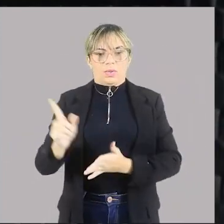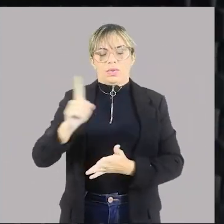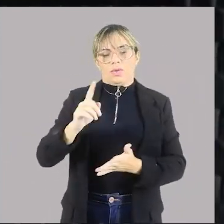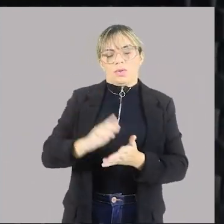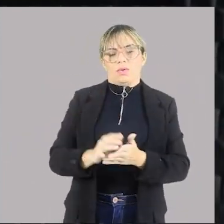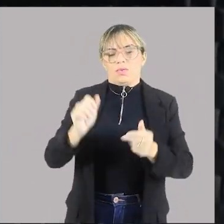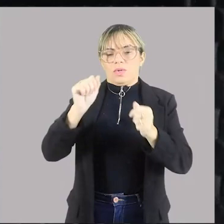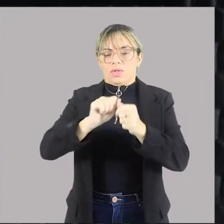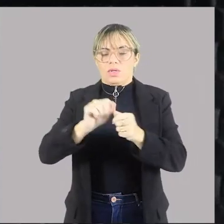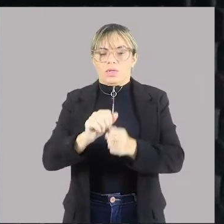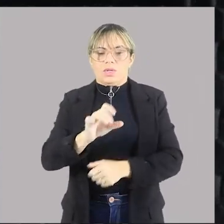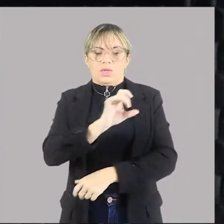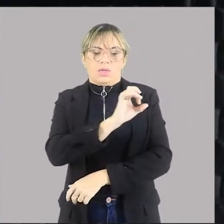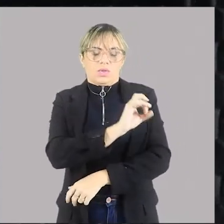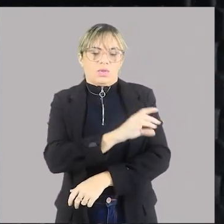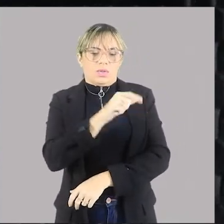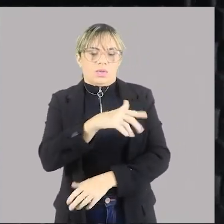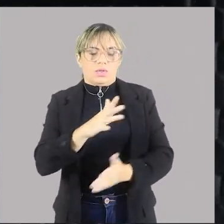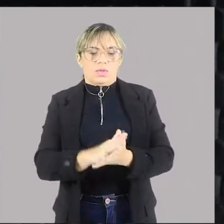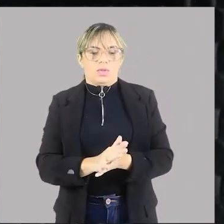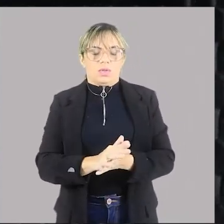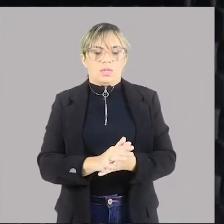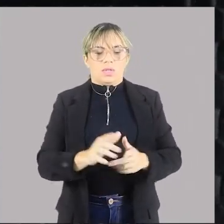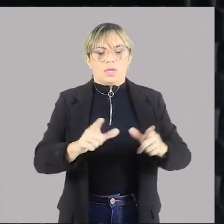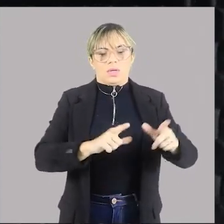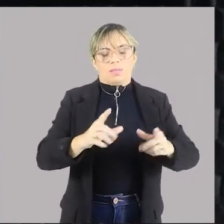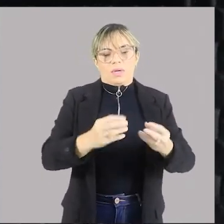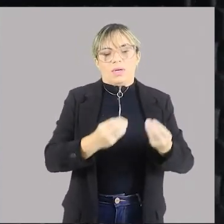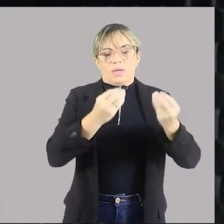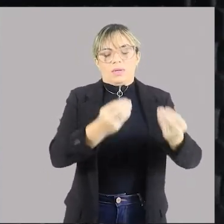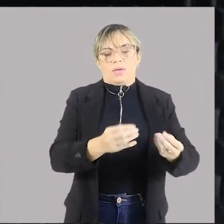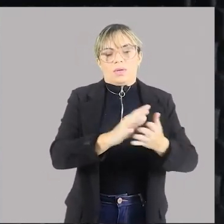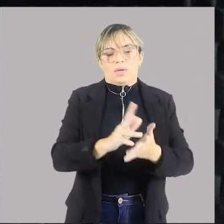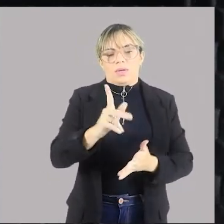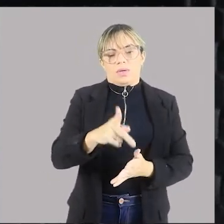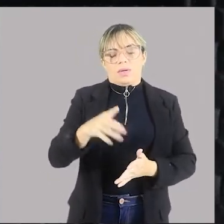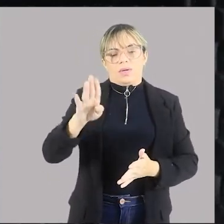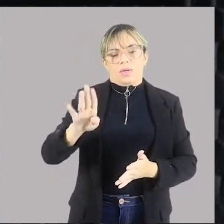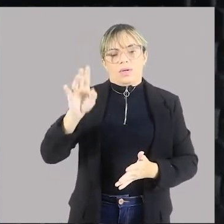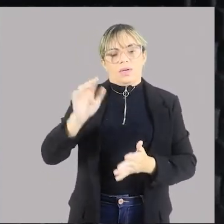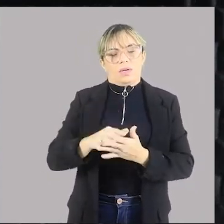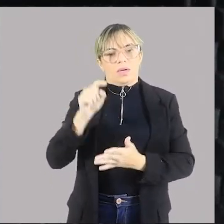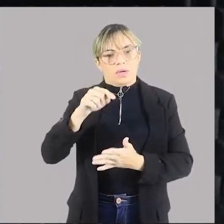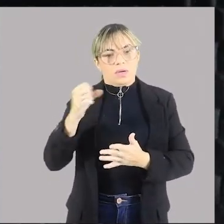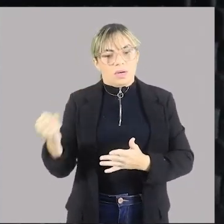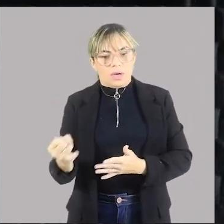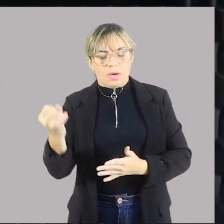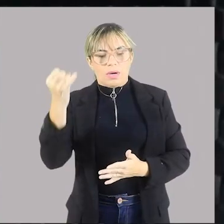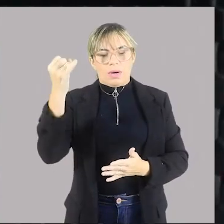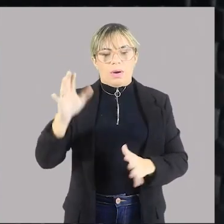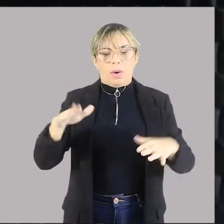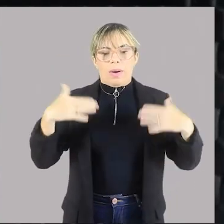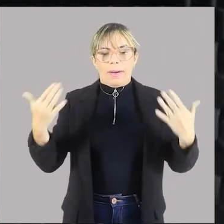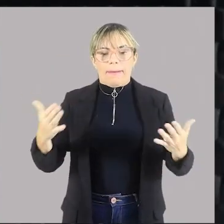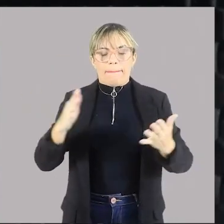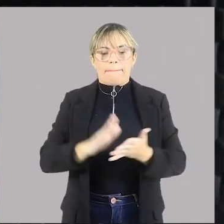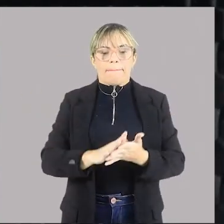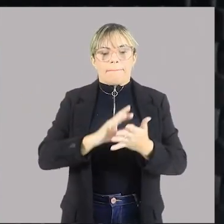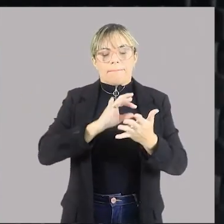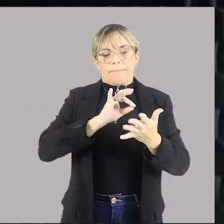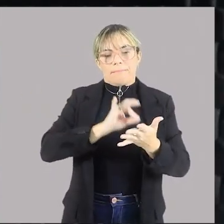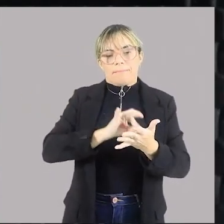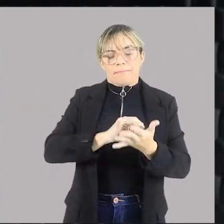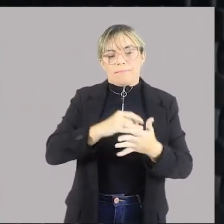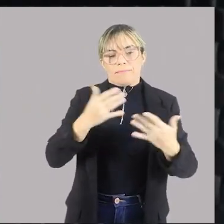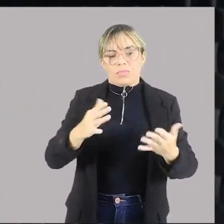atua meramente para prestar serviço público. Essa é uma parte de extrema importância, determina ali a concretização de